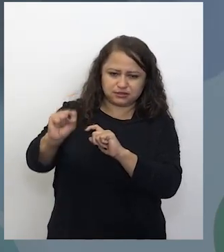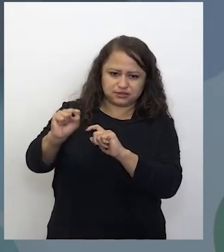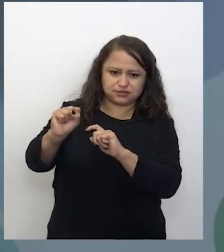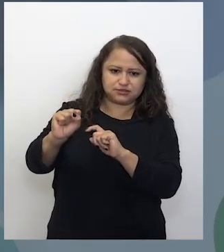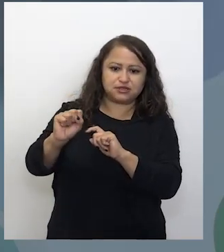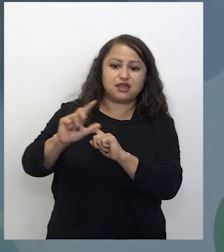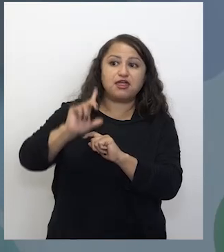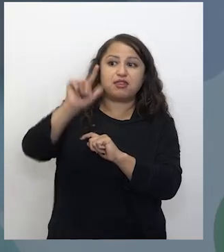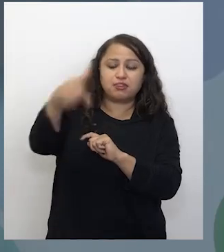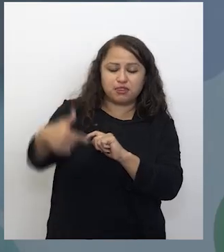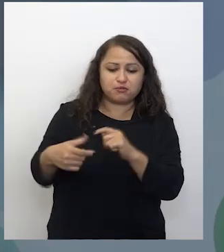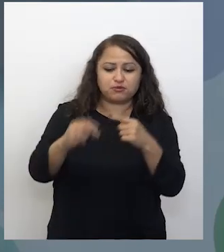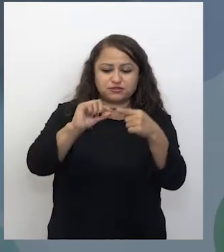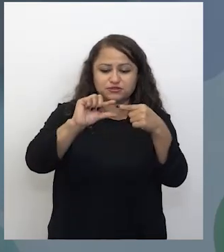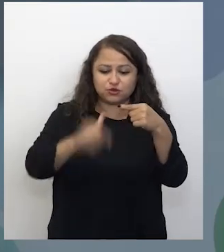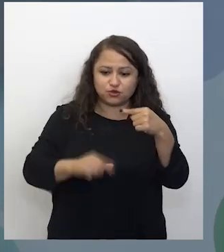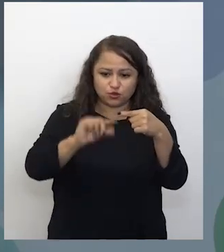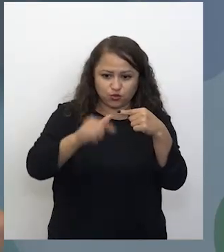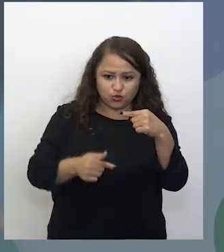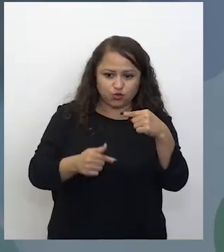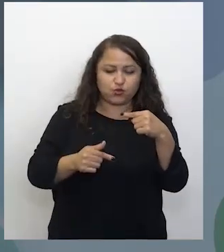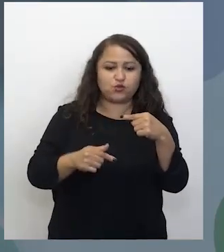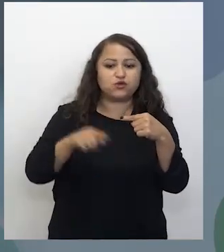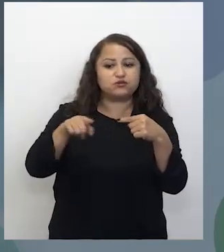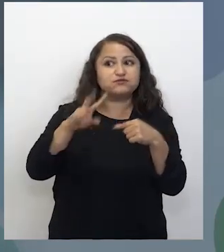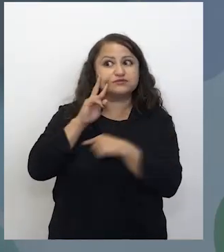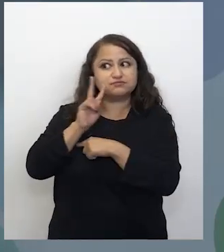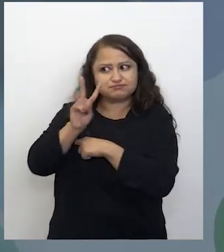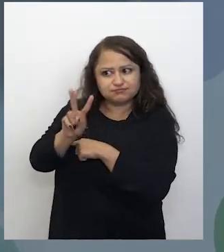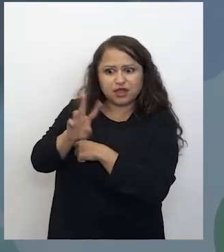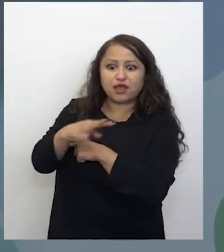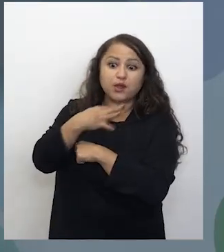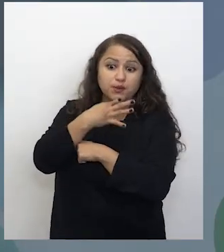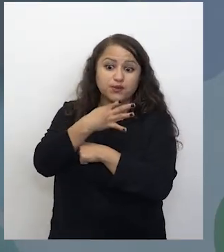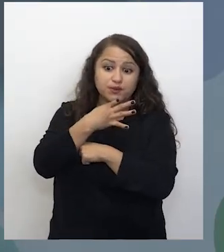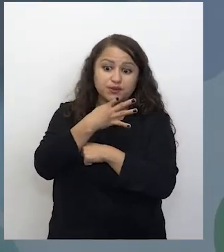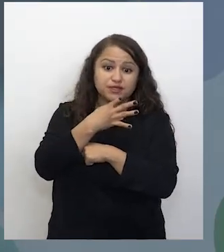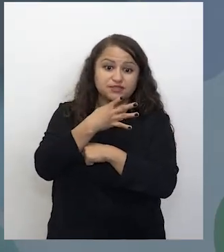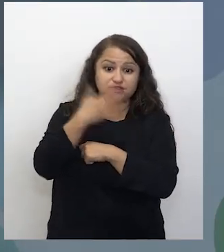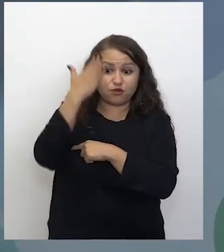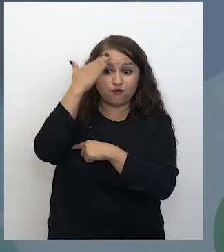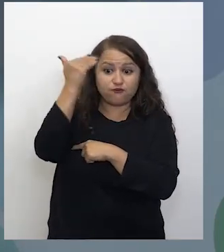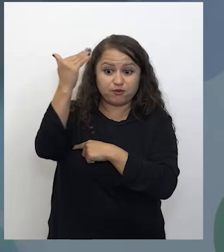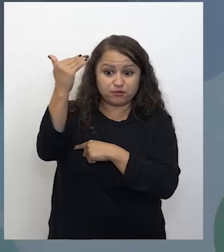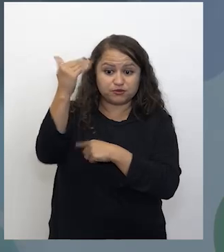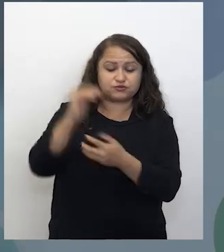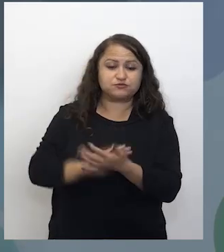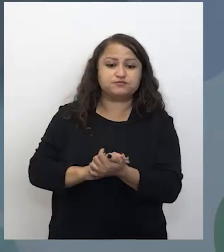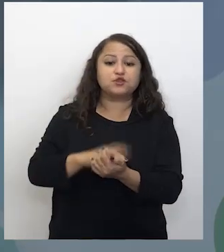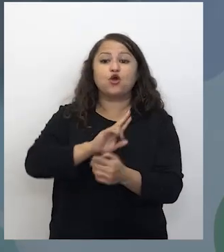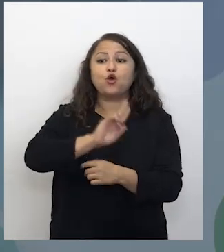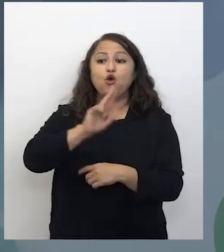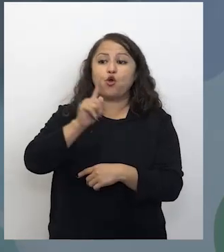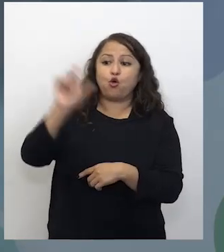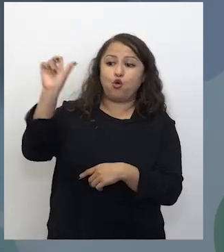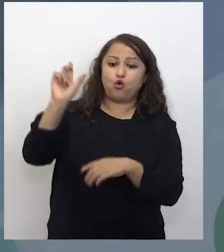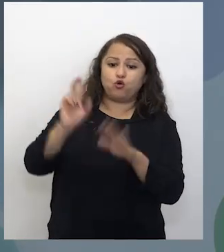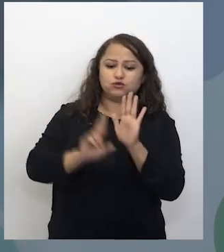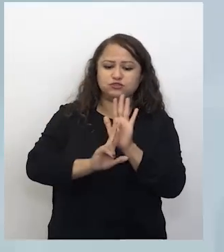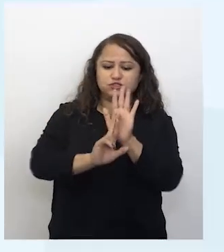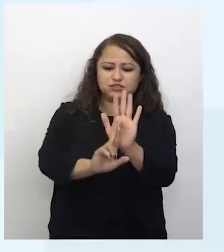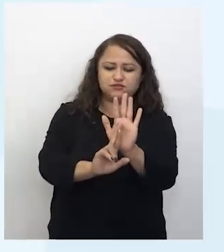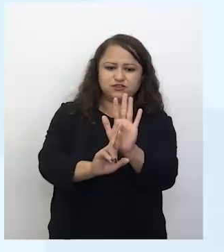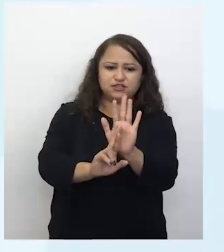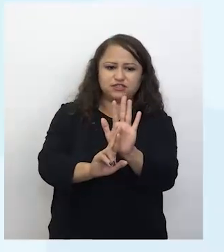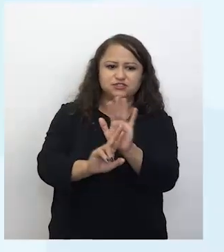irão saber quem é o famoso J. Marques. Um outro exemplo, uma outra referência é a Daiane dos